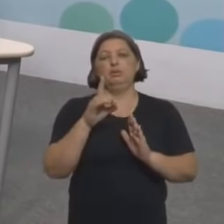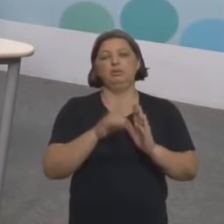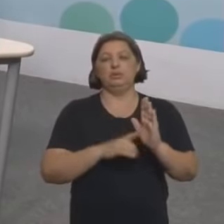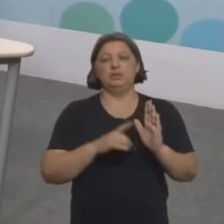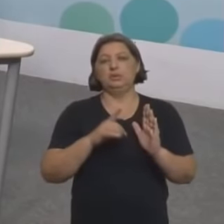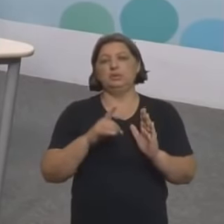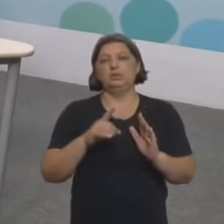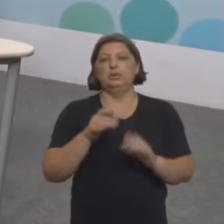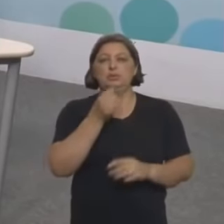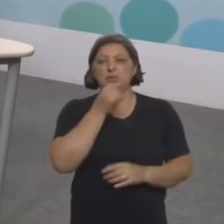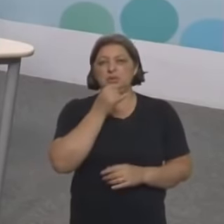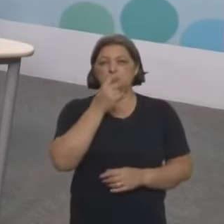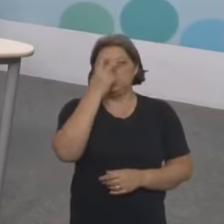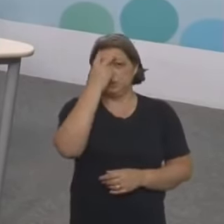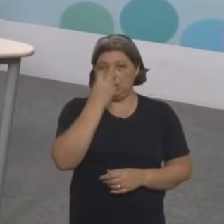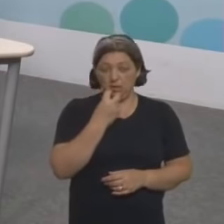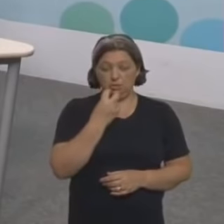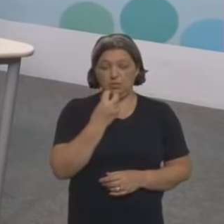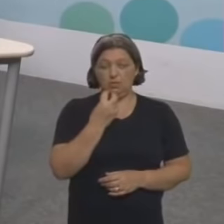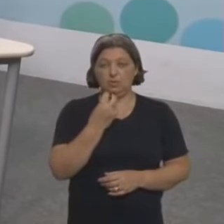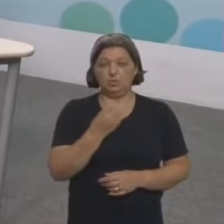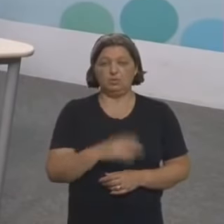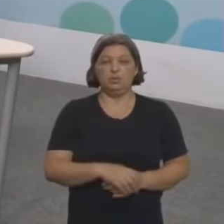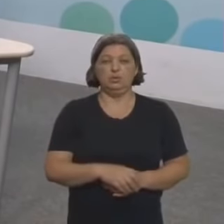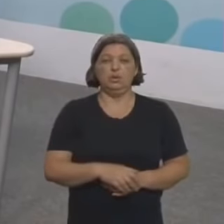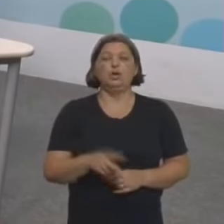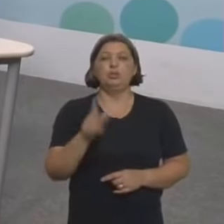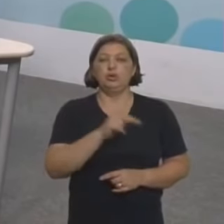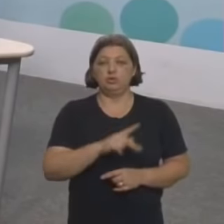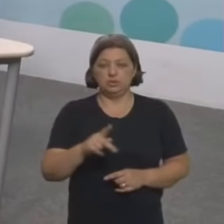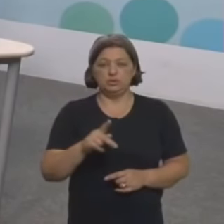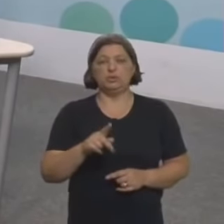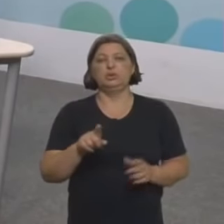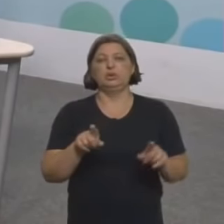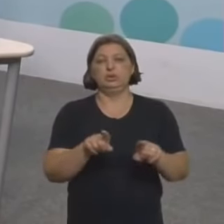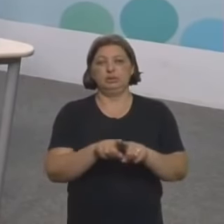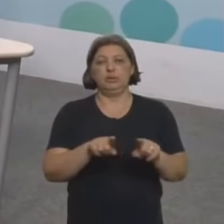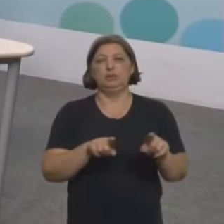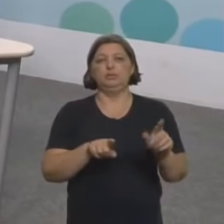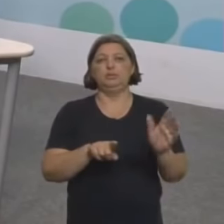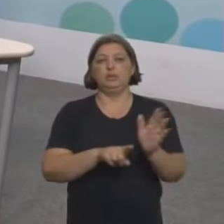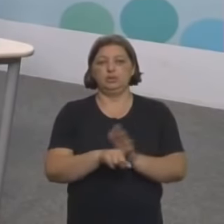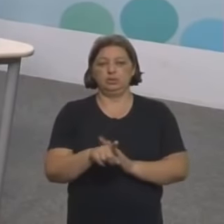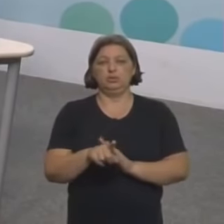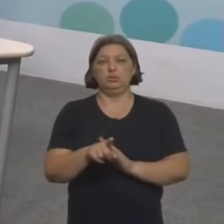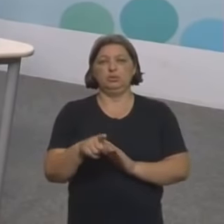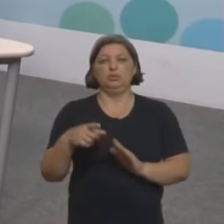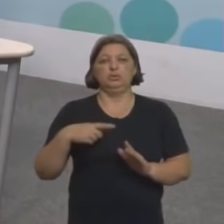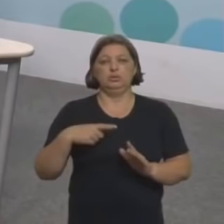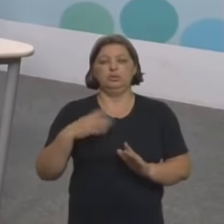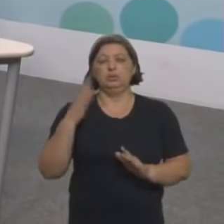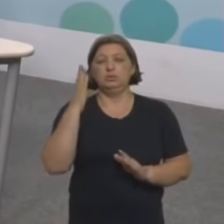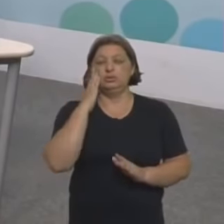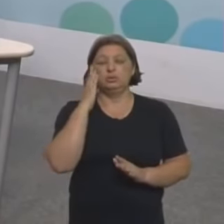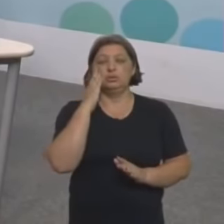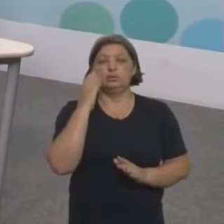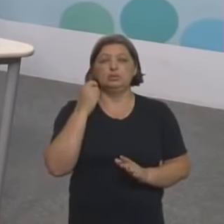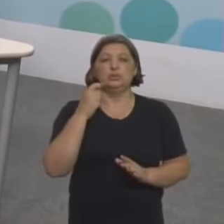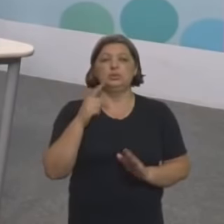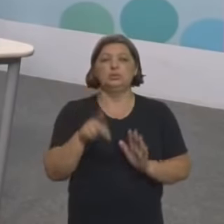E aí a professora Elizabeth também perguntou porque ela tem interesse em saber se são